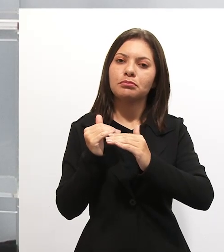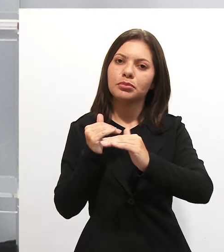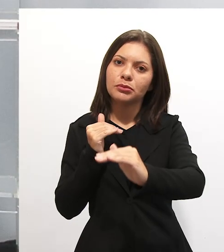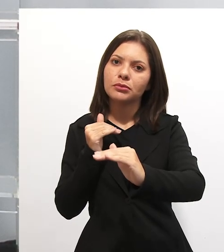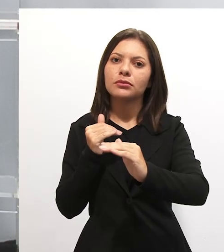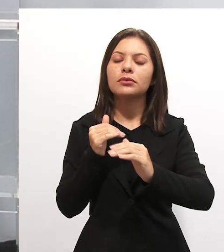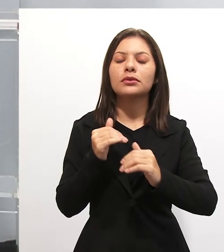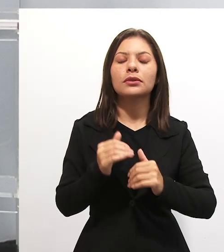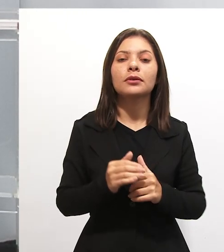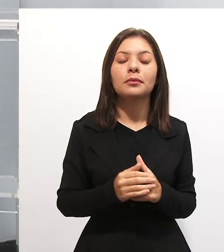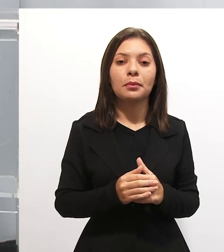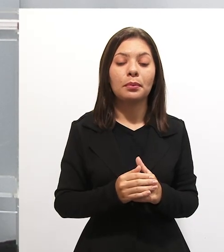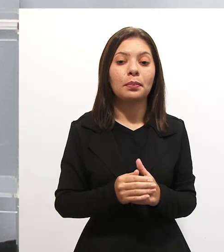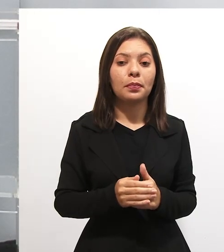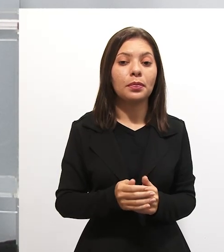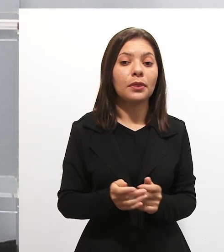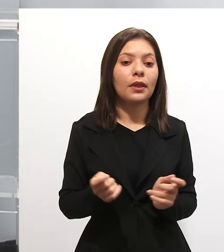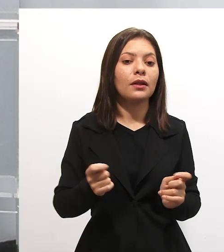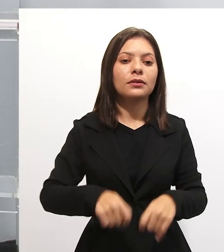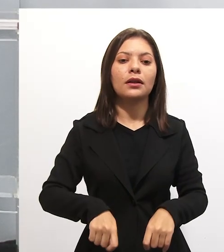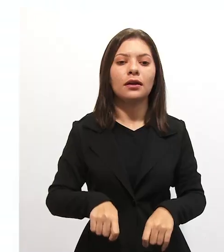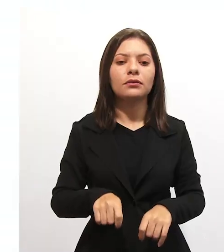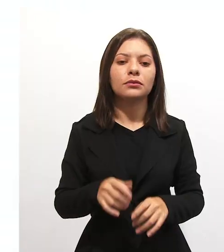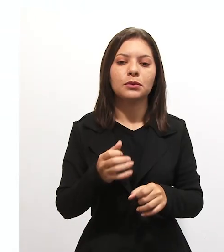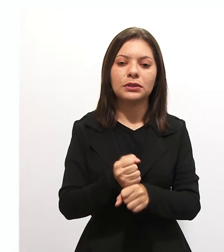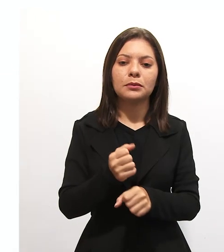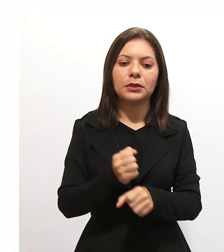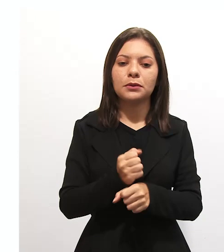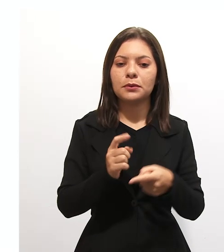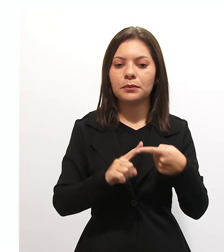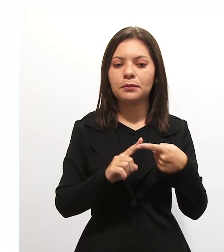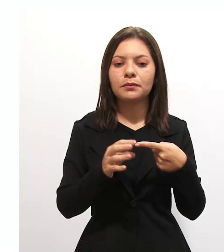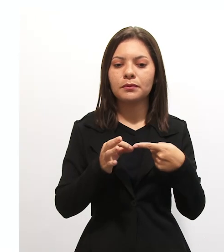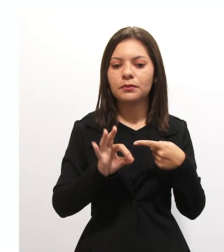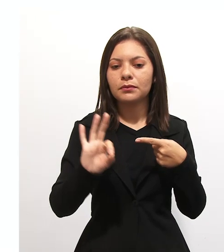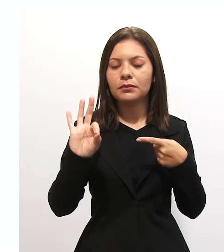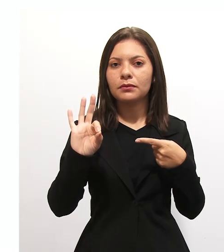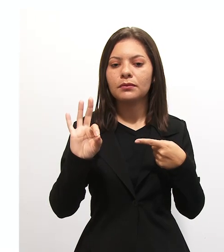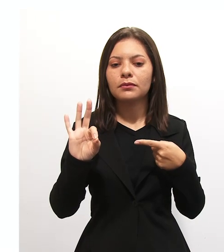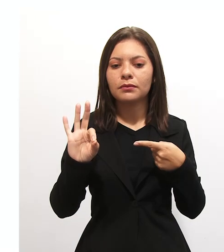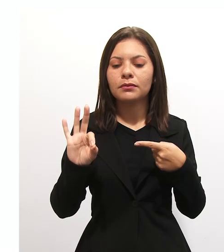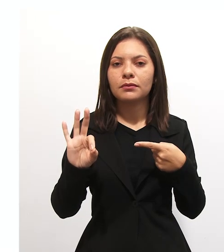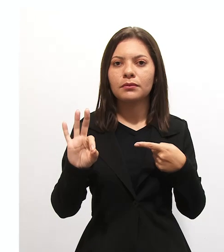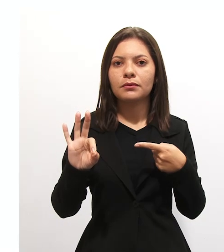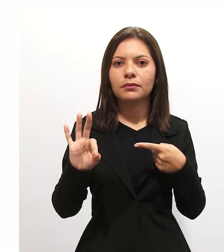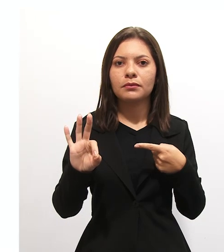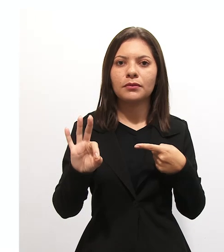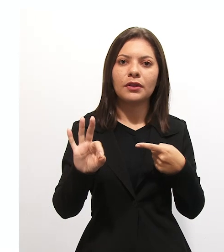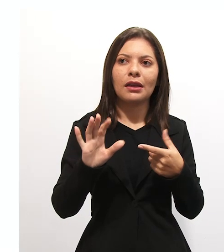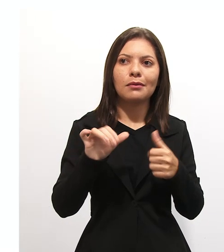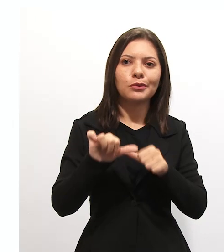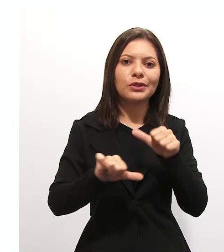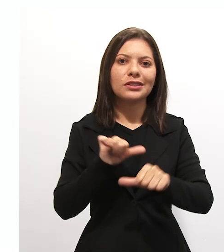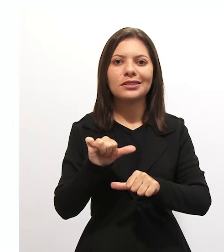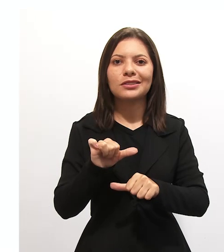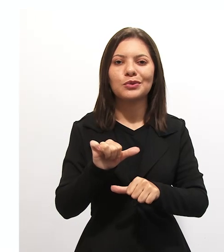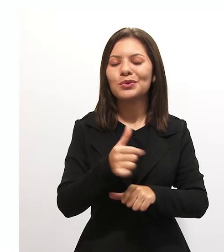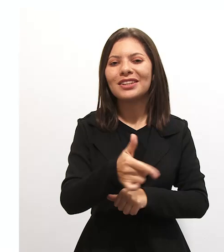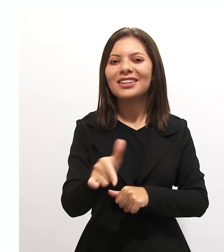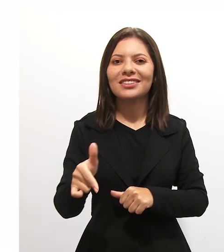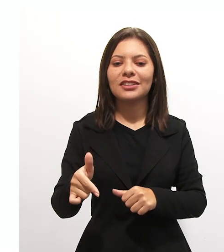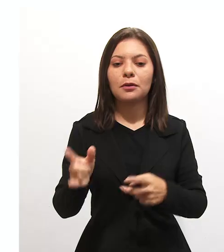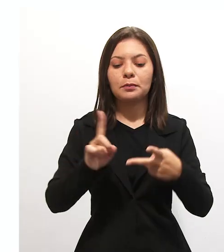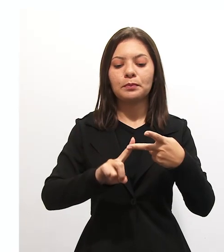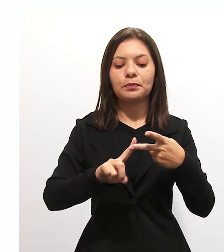meio, você pode adotar esse tipo de orçamento. O orçamento estático não vai mudar muita coisa. Tem um orçamento flexível